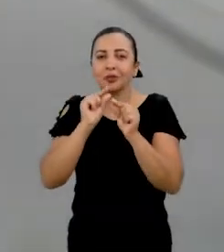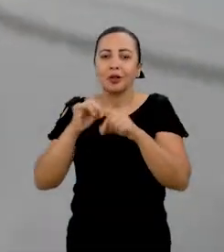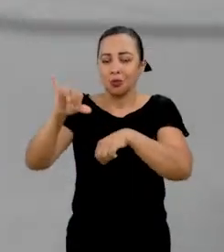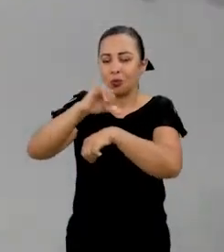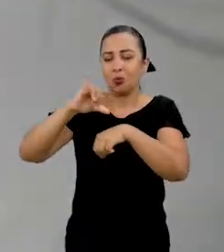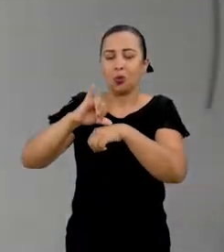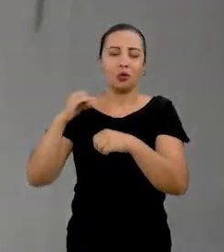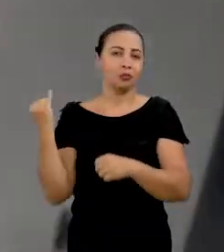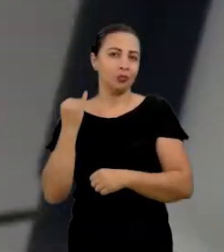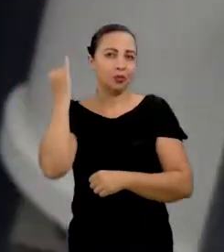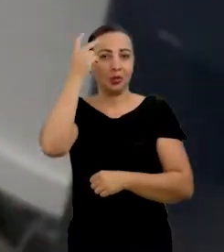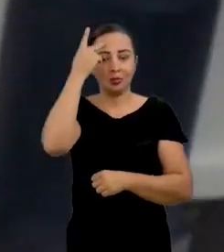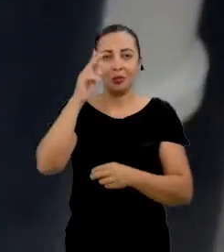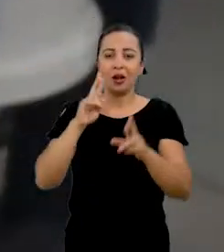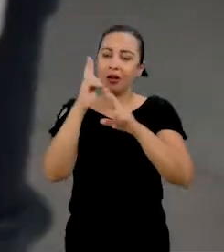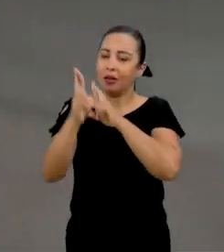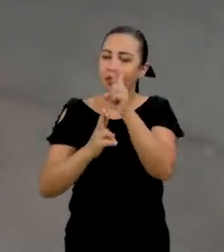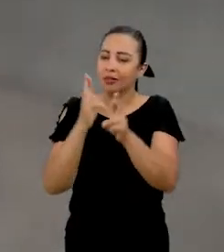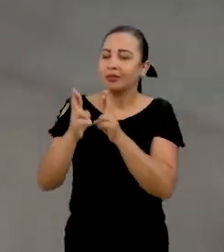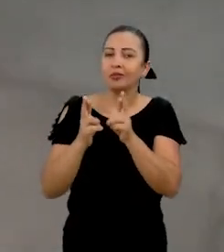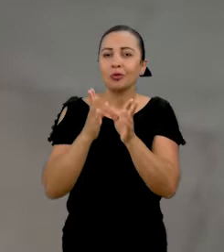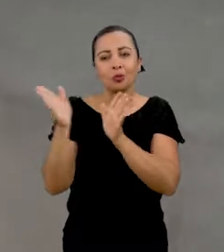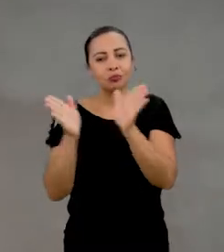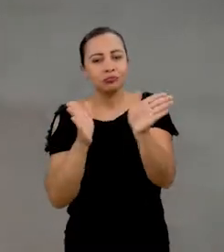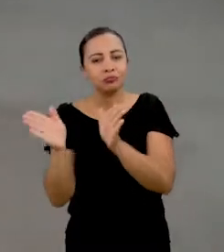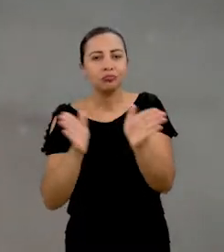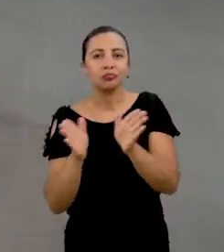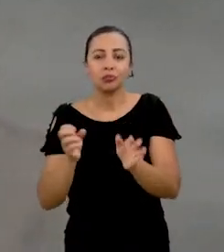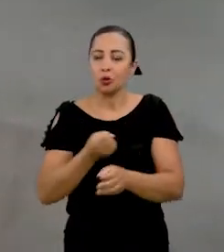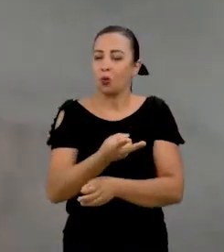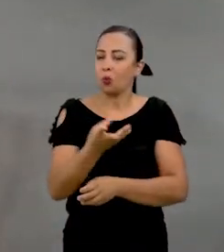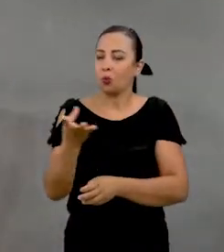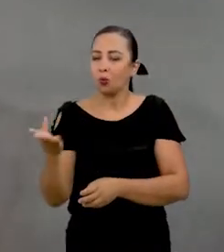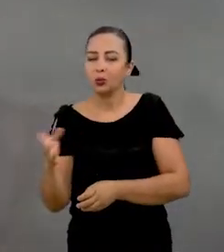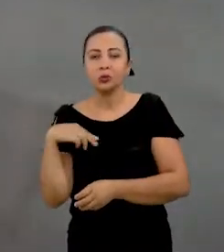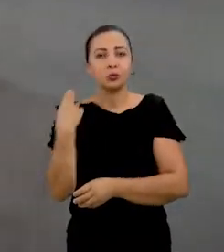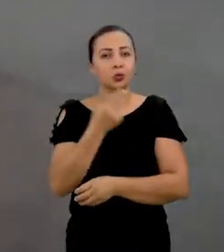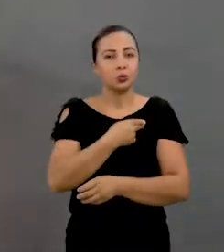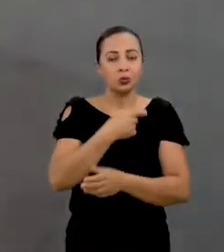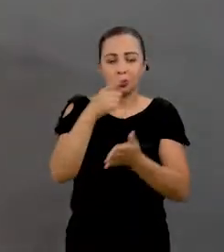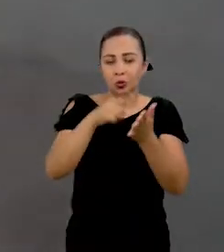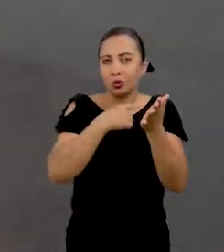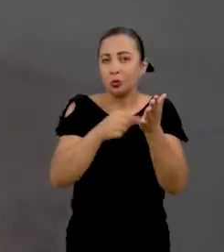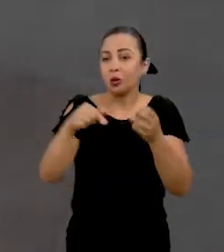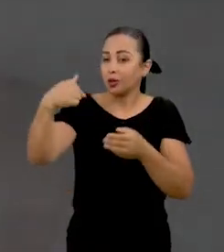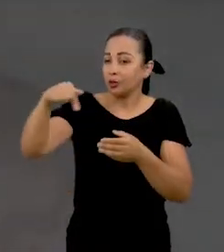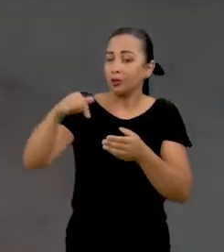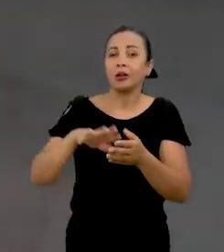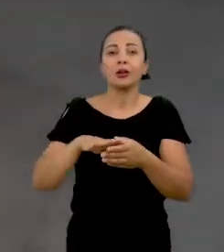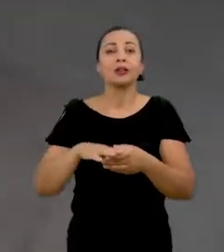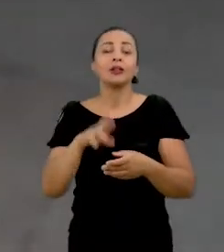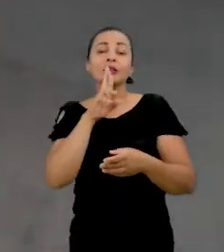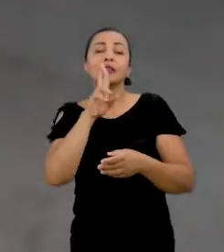de levar isso para o laboratório de microbiologia e verificar o potencial antimicrobiano desse